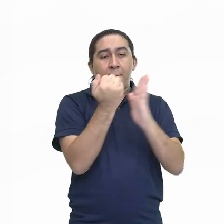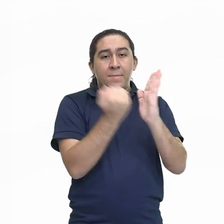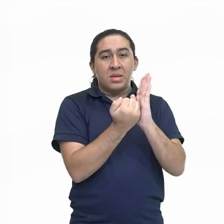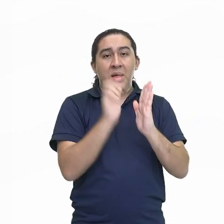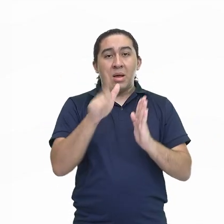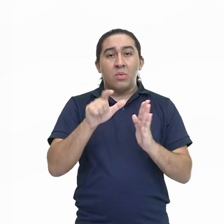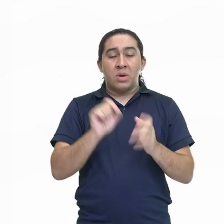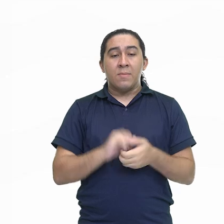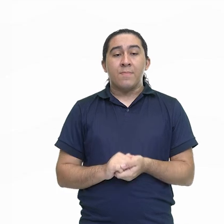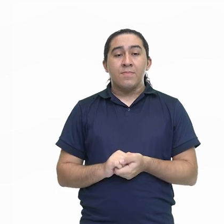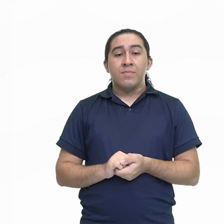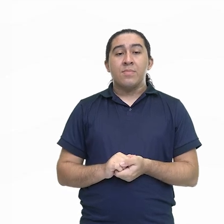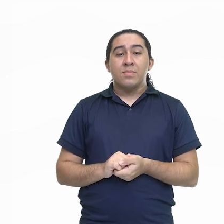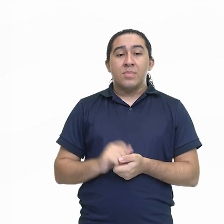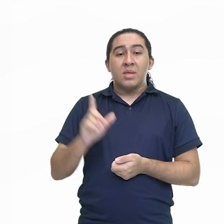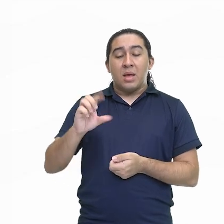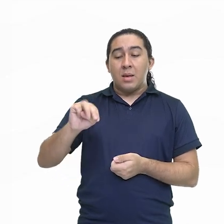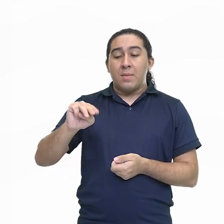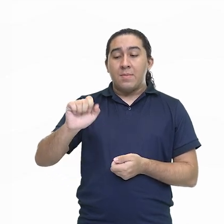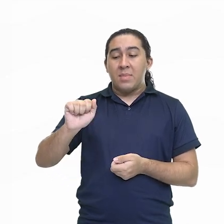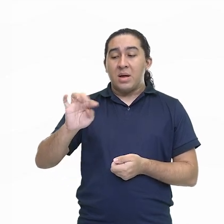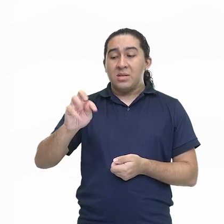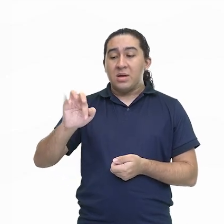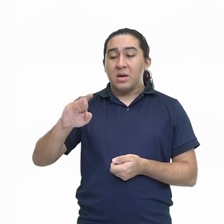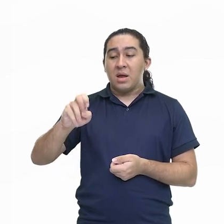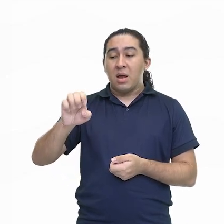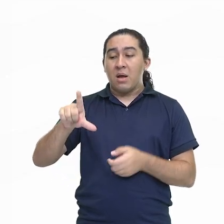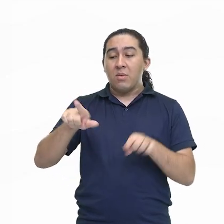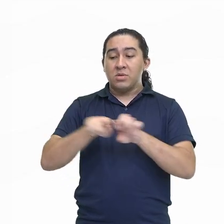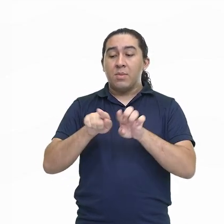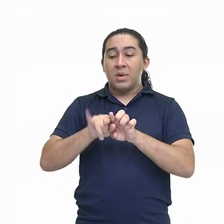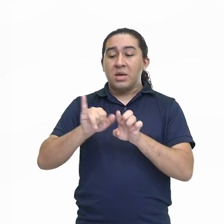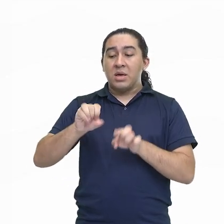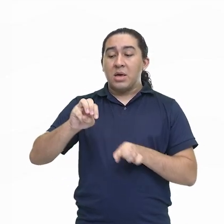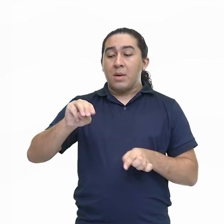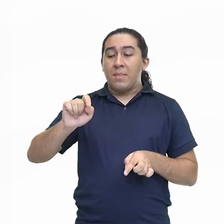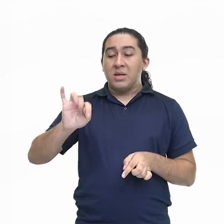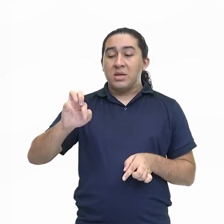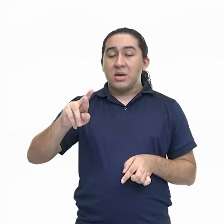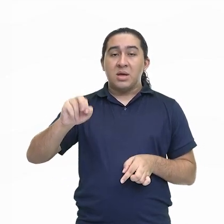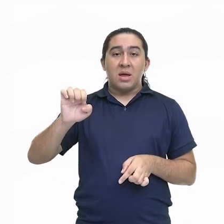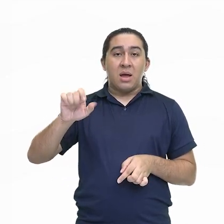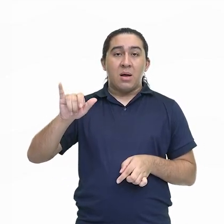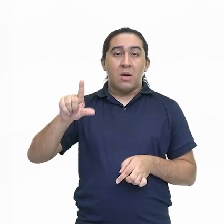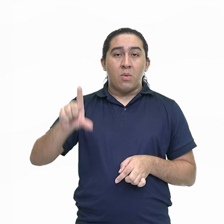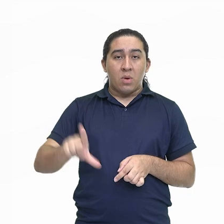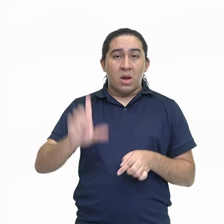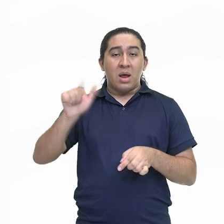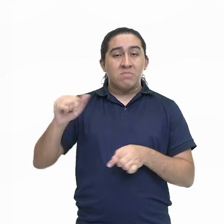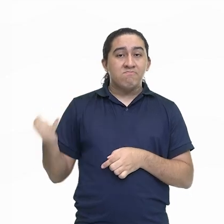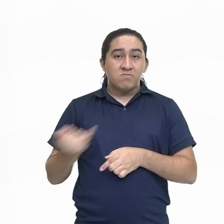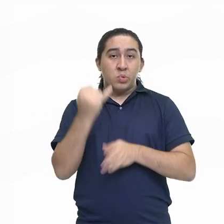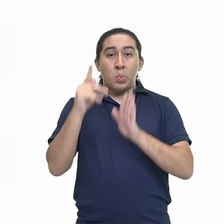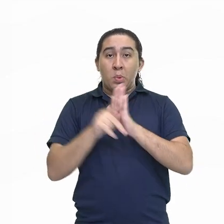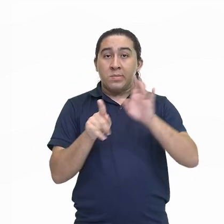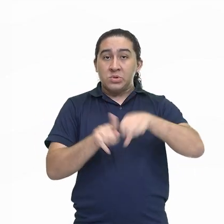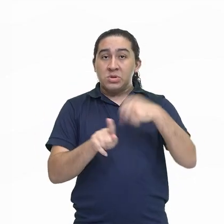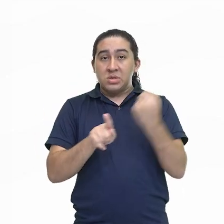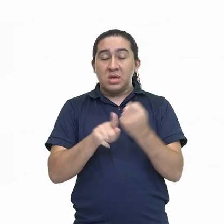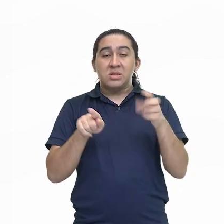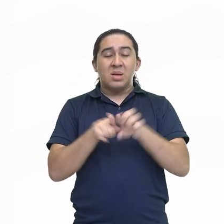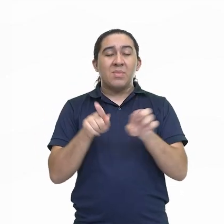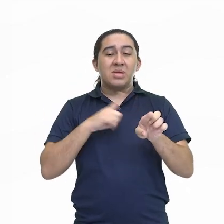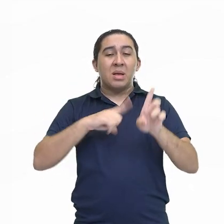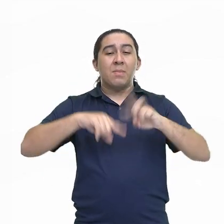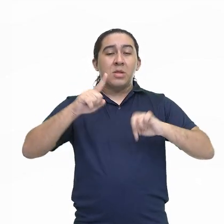e imateriais que são considerados importantes para a sociedade, incluindo monumentos, tradições